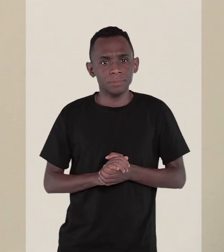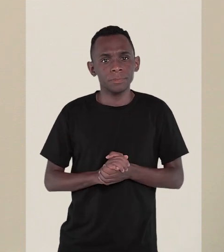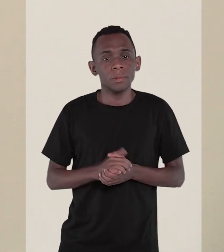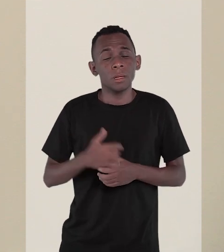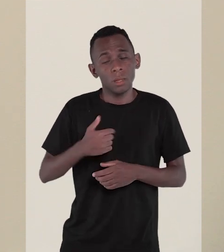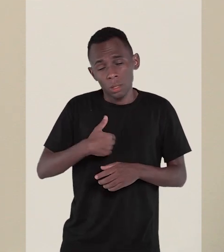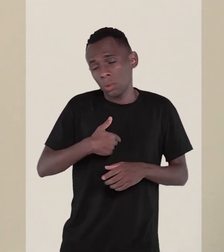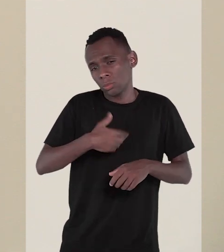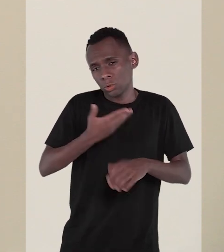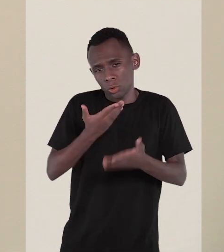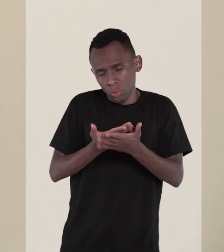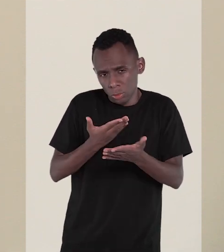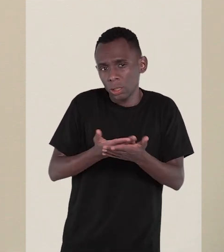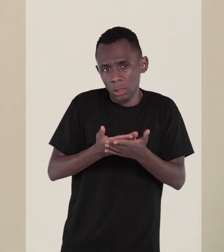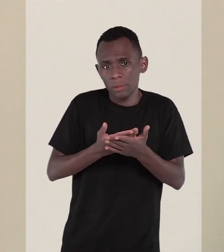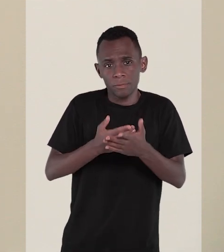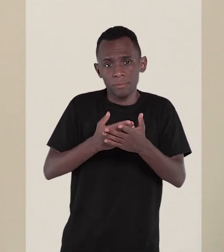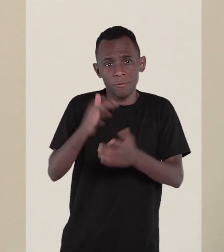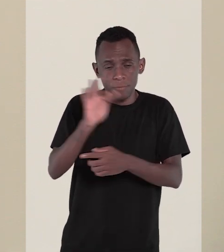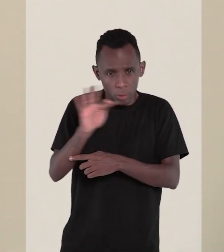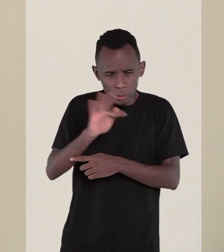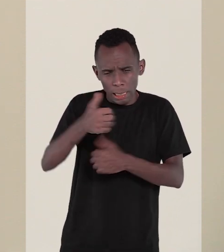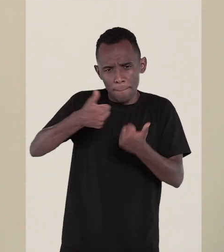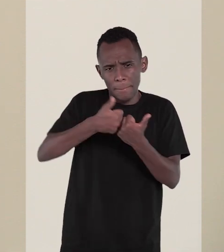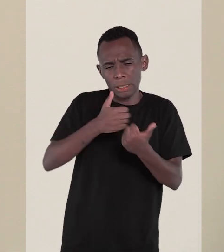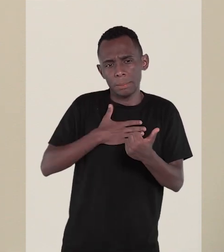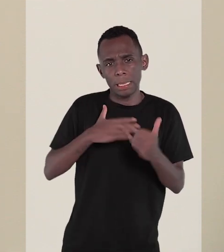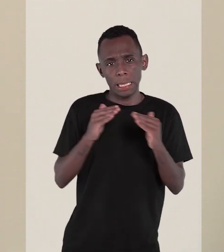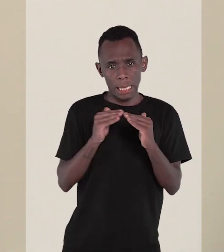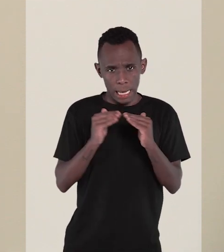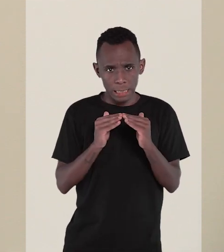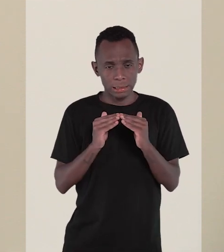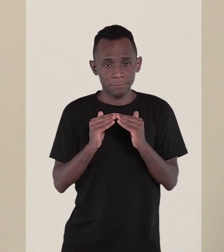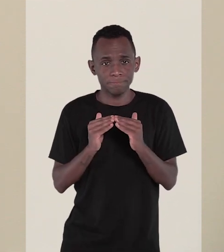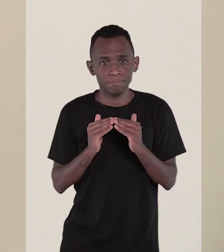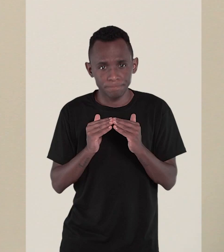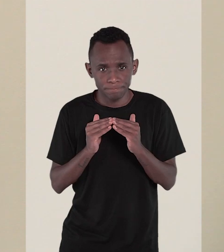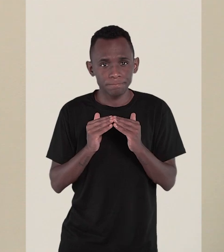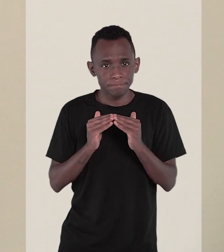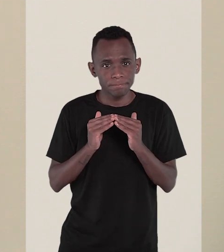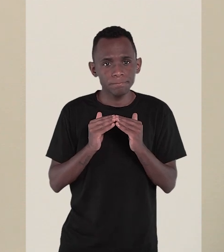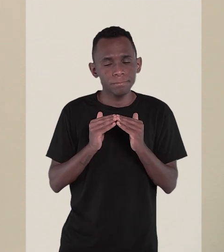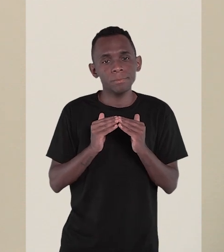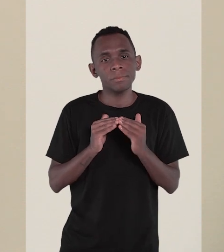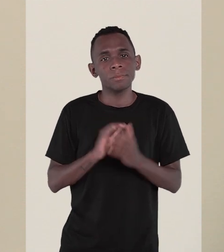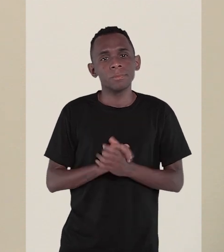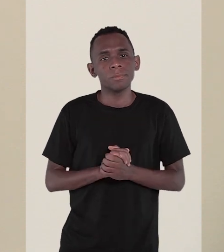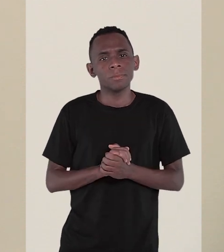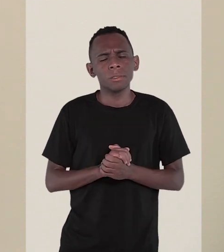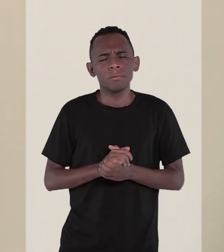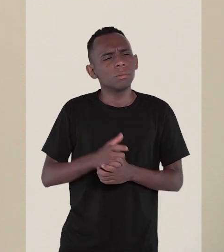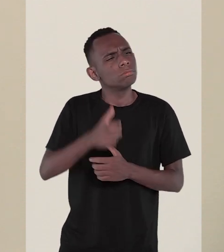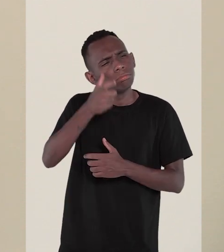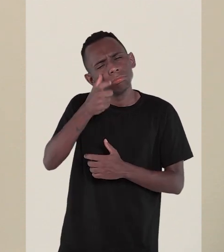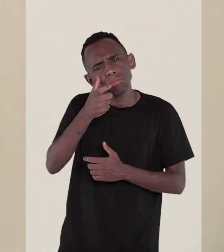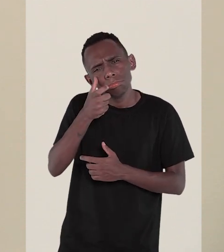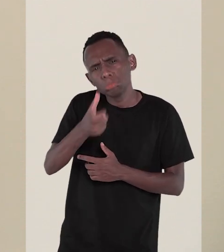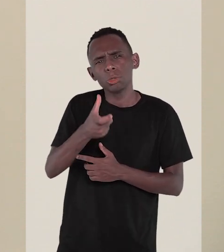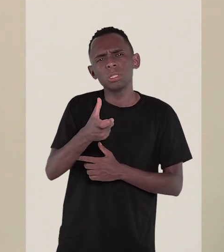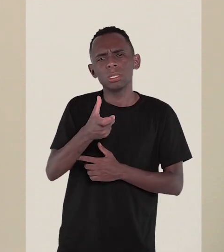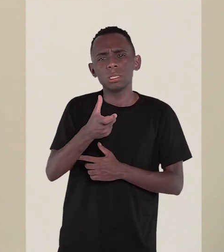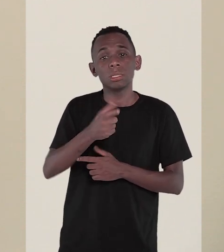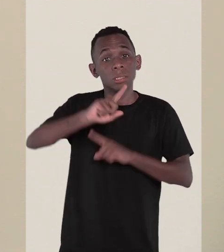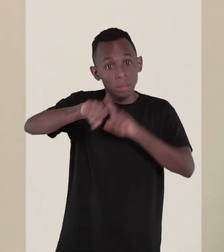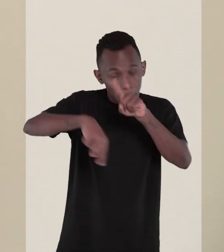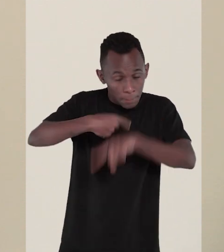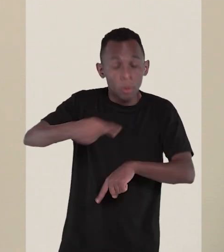E aí eu fiz a minha faculdade ali perto de casa, era no centro do Rio, a Cândido Mendes, e foi muito, muito